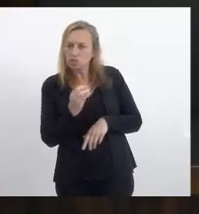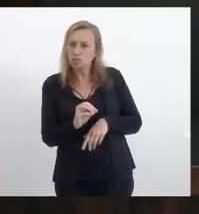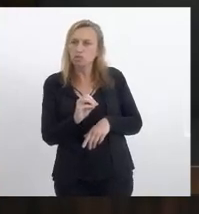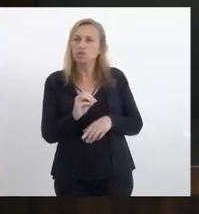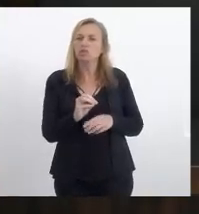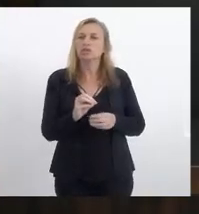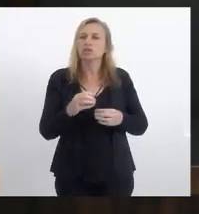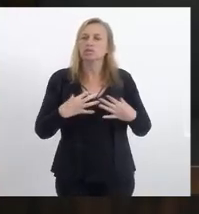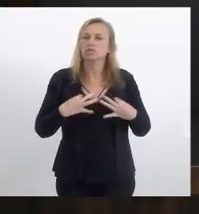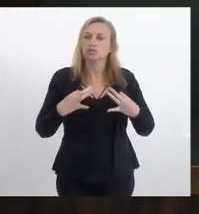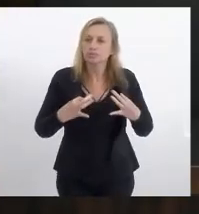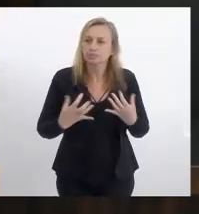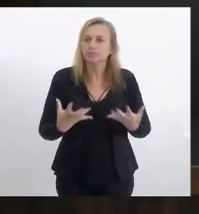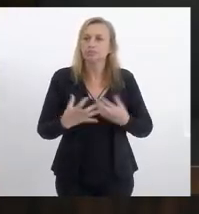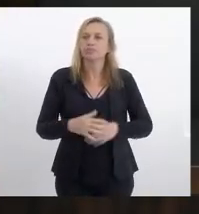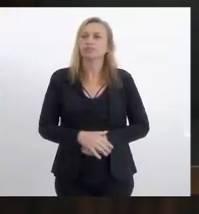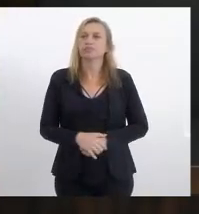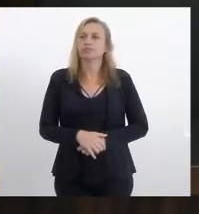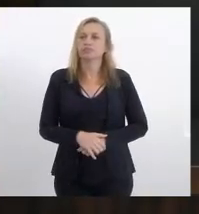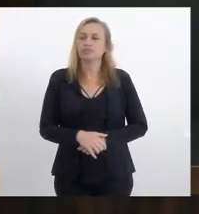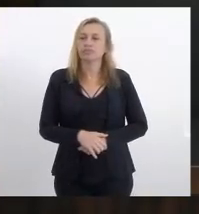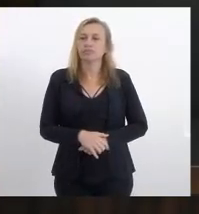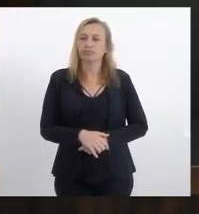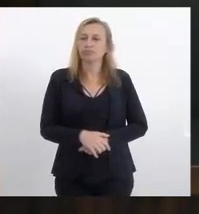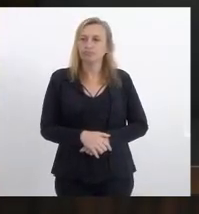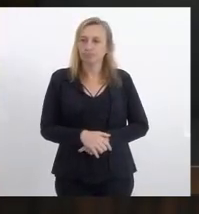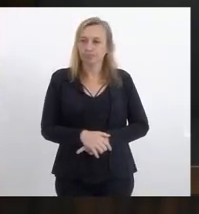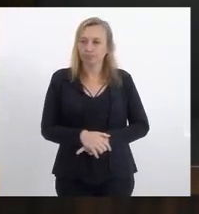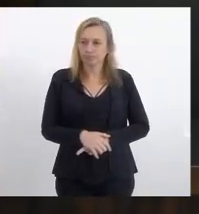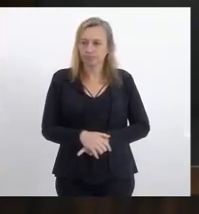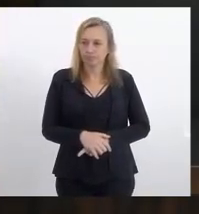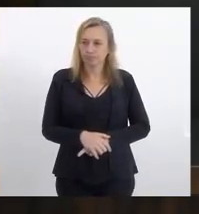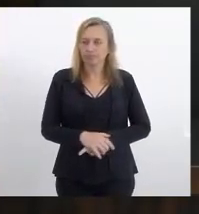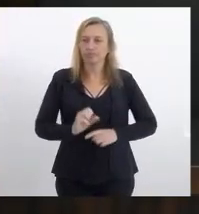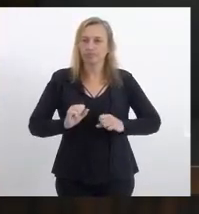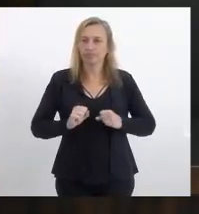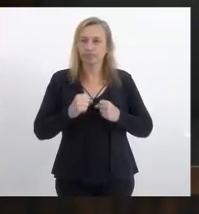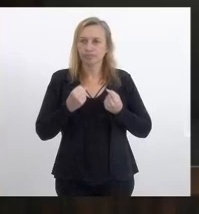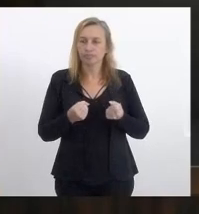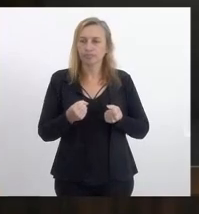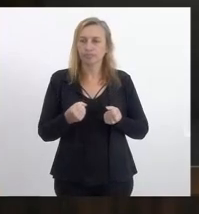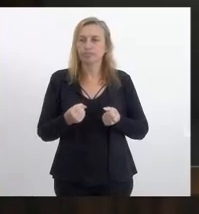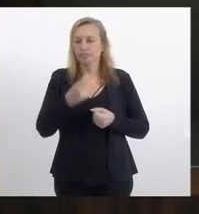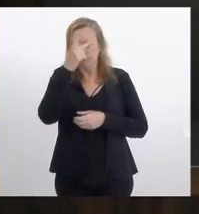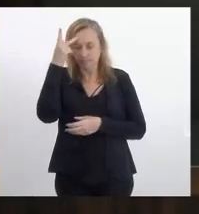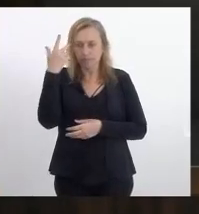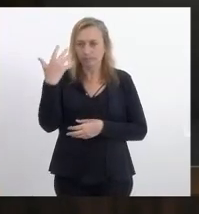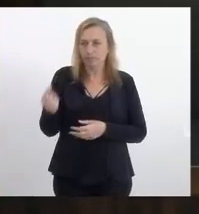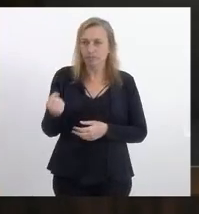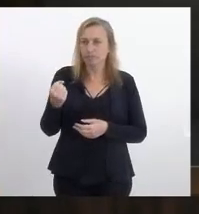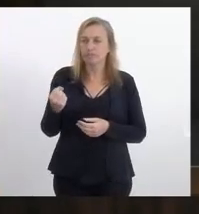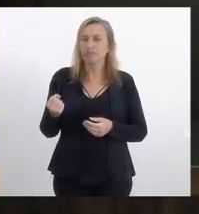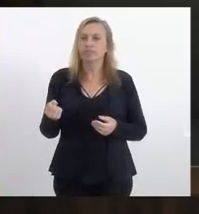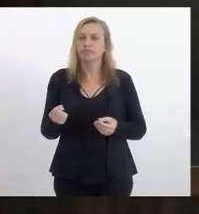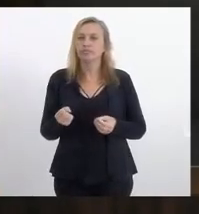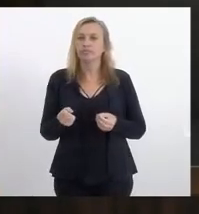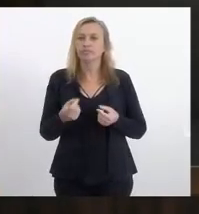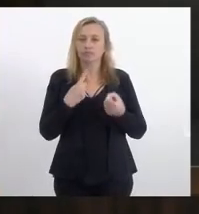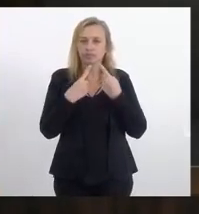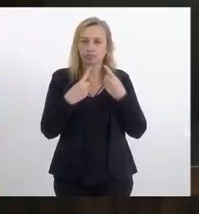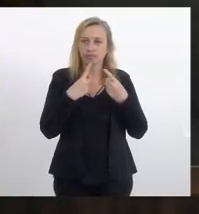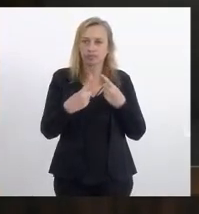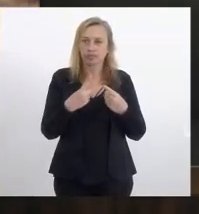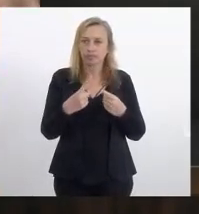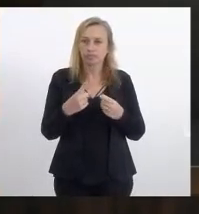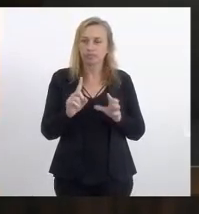colocaram à disposição Oi e a ordem para que esse que a defesa dos pensionistas fosse fosse a mesa e assim